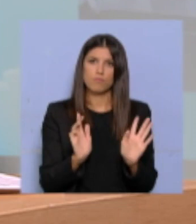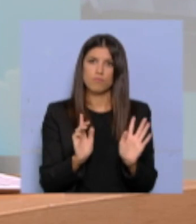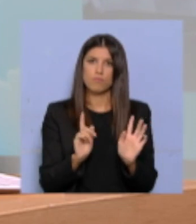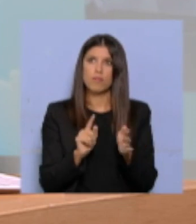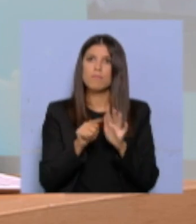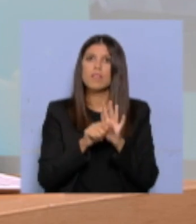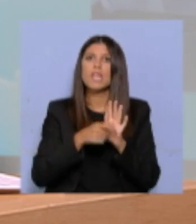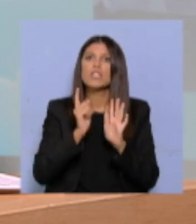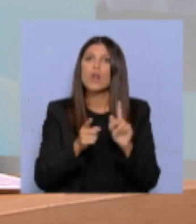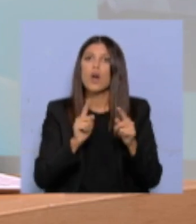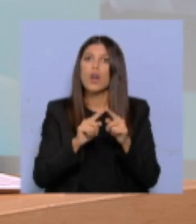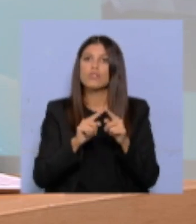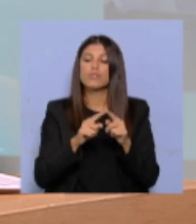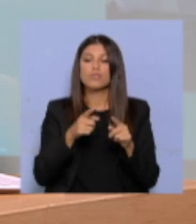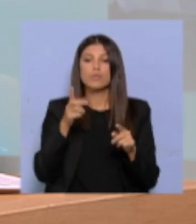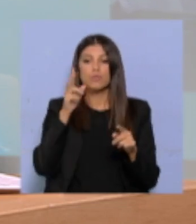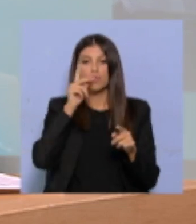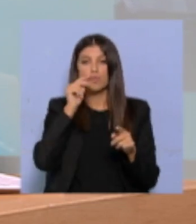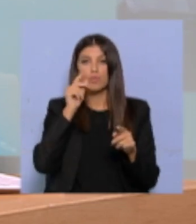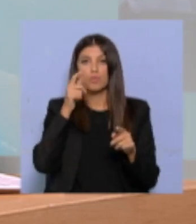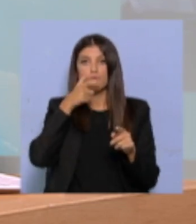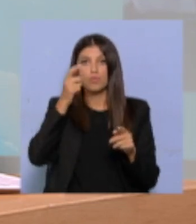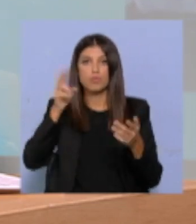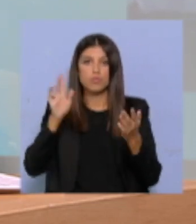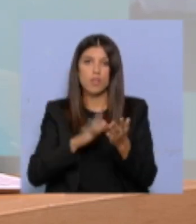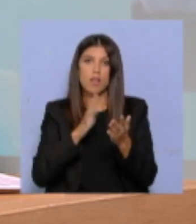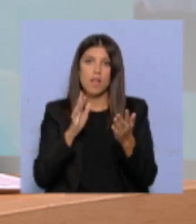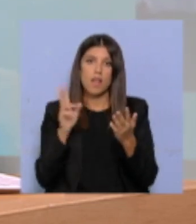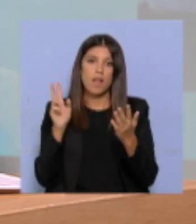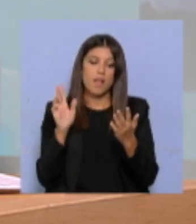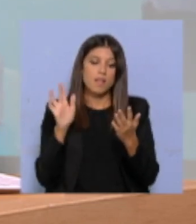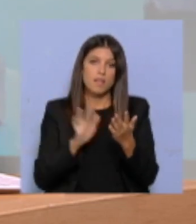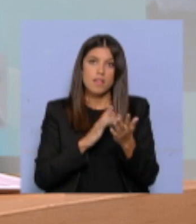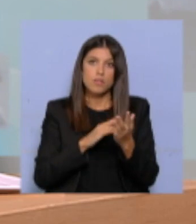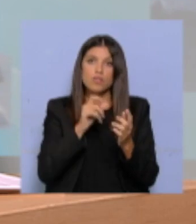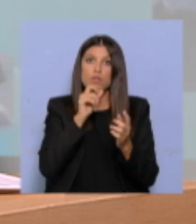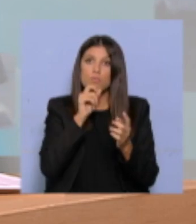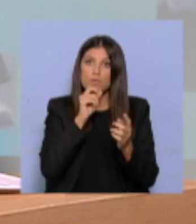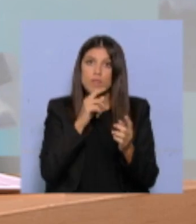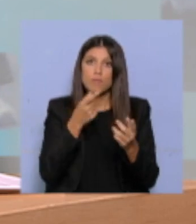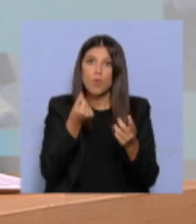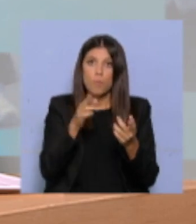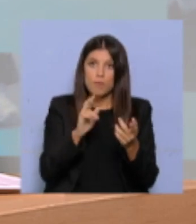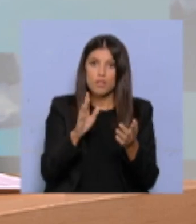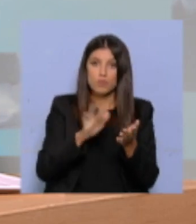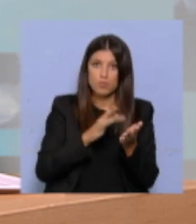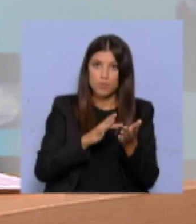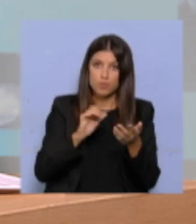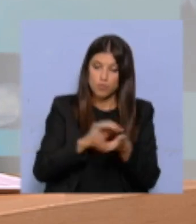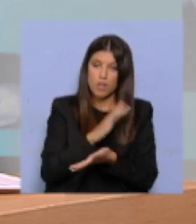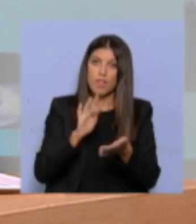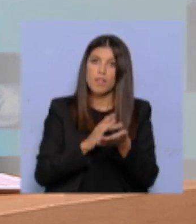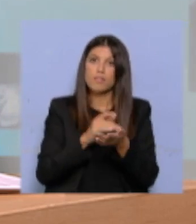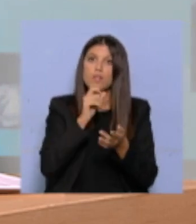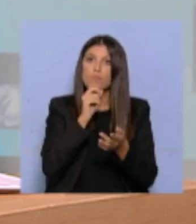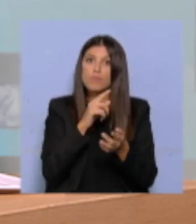questão dos leitores poderem deduzir em sede de IRS o preço da assinatura de um jornal e de uma revista. A vantagem seria,